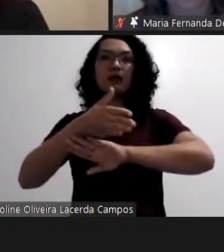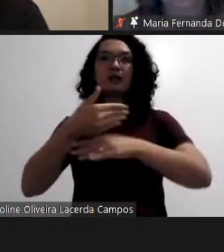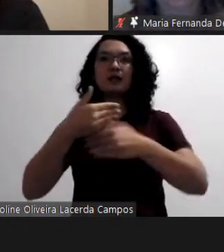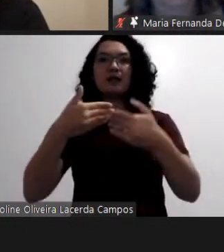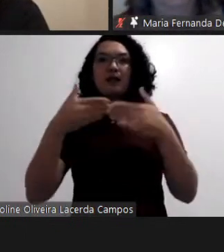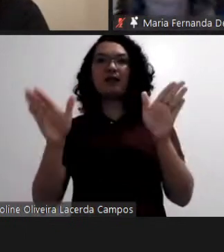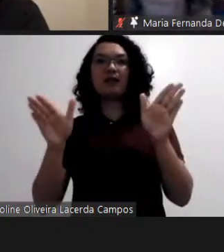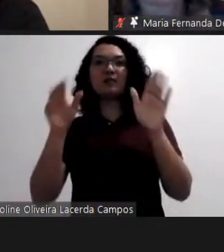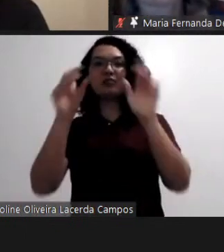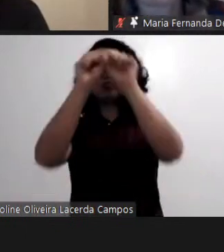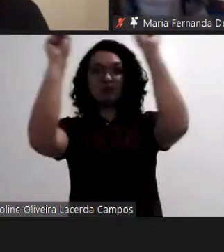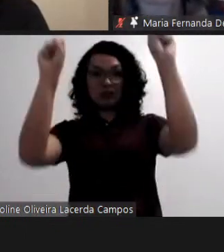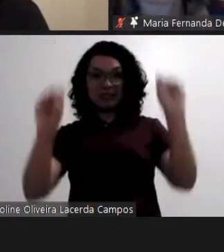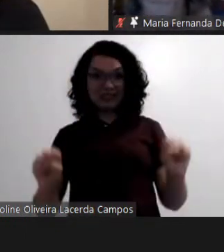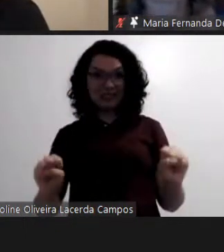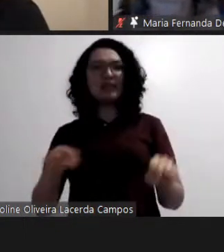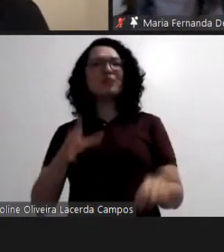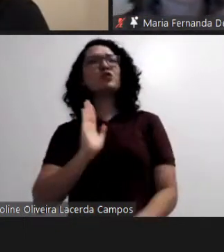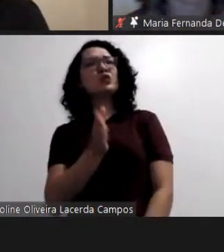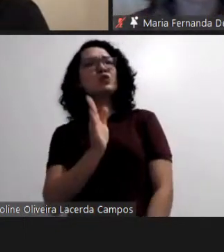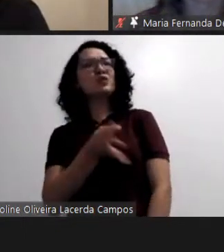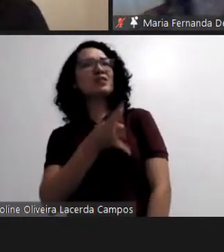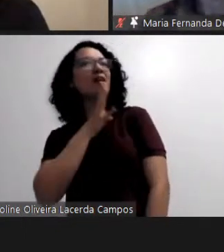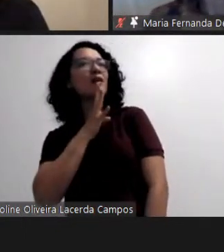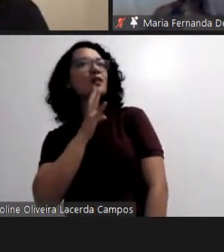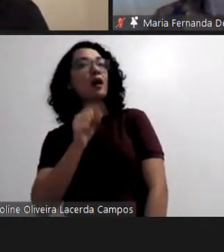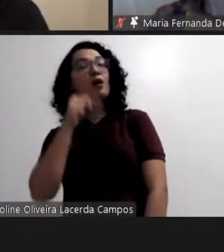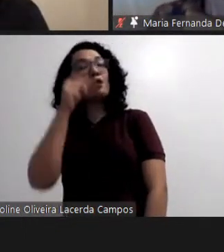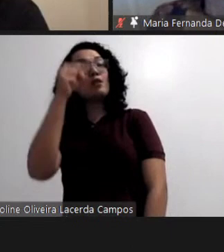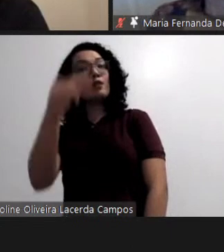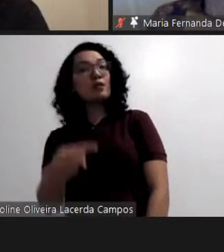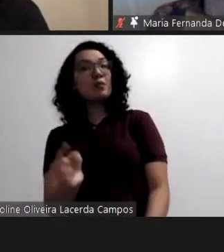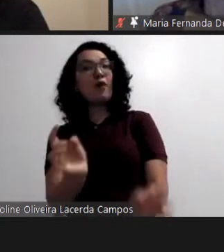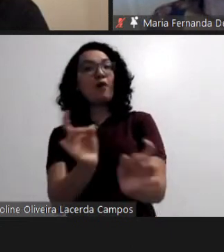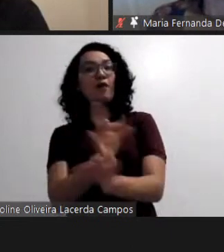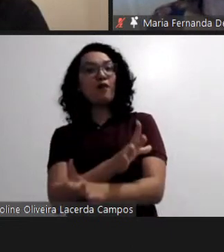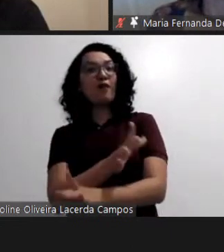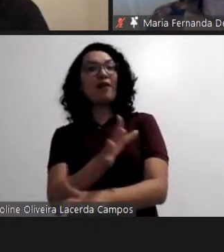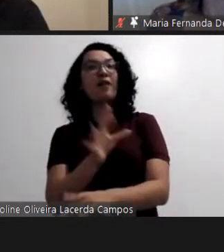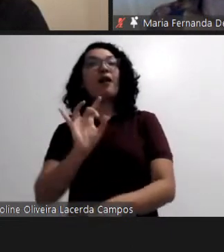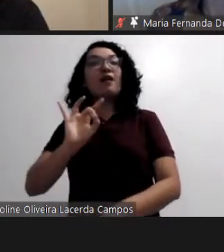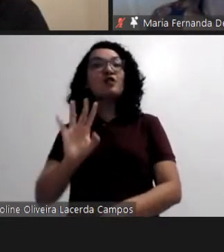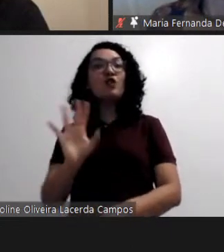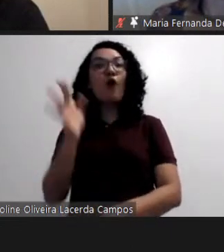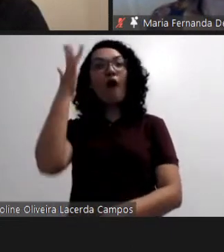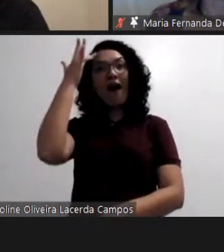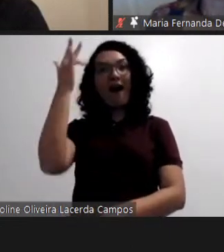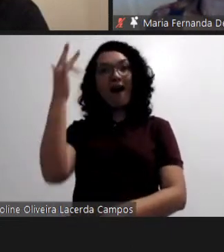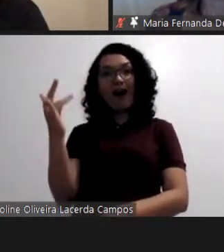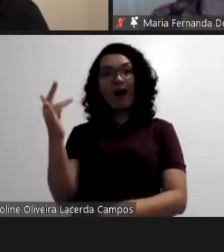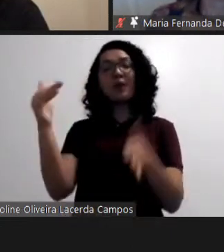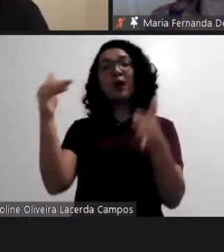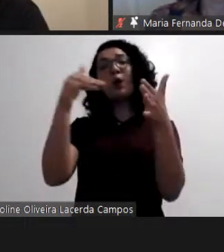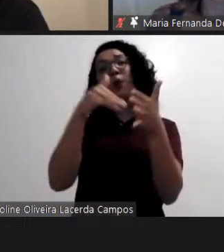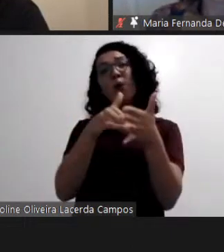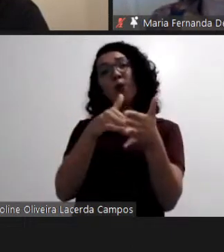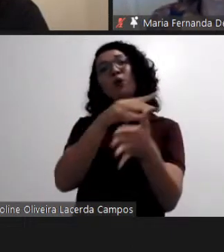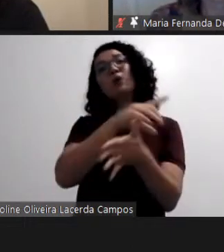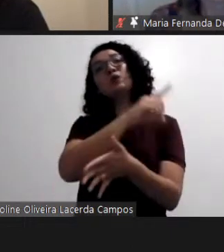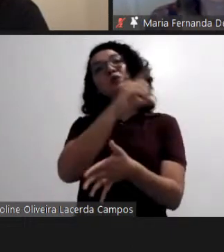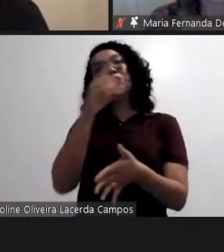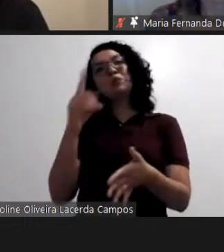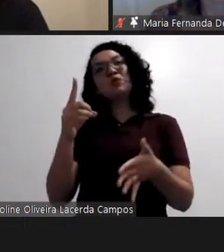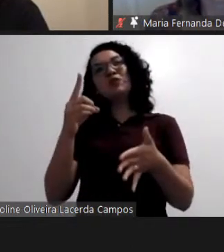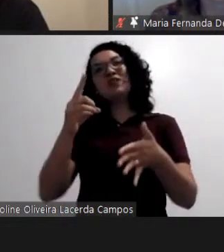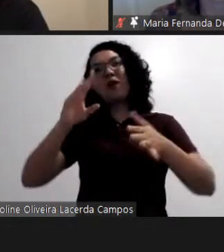plataforma do evento. E depois disso, nos encontramos novamente amanhã para o último e